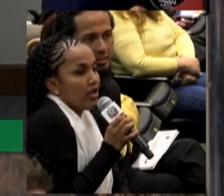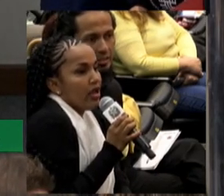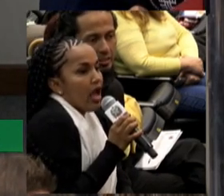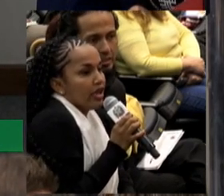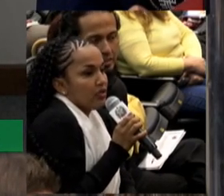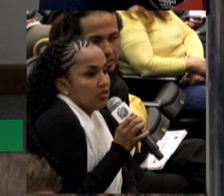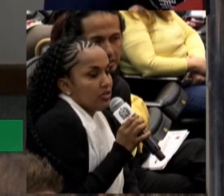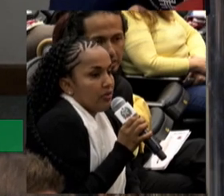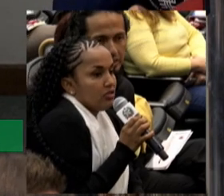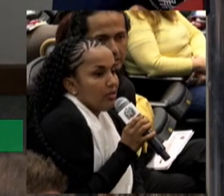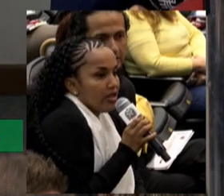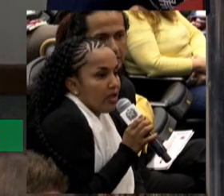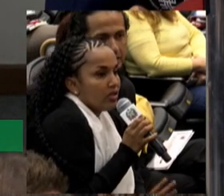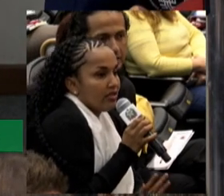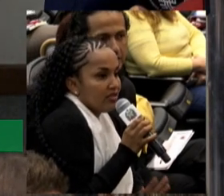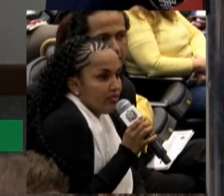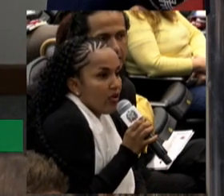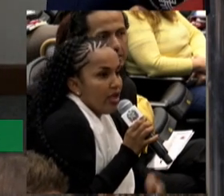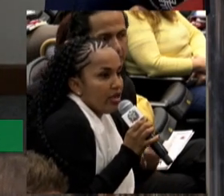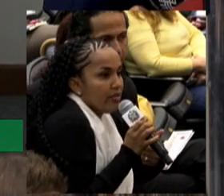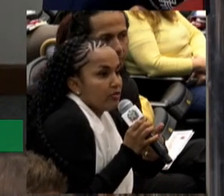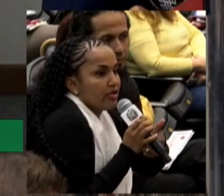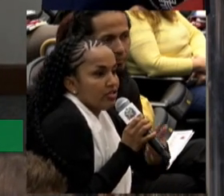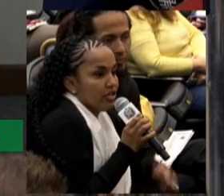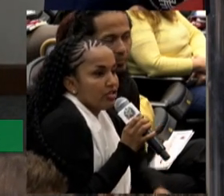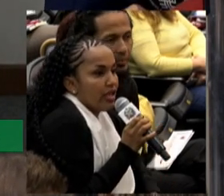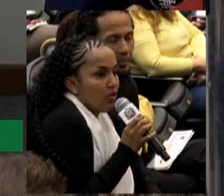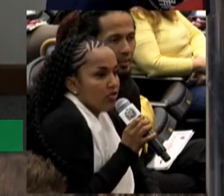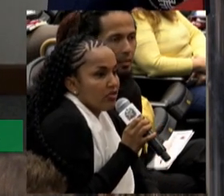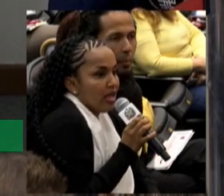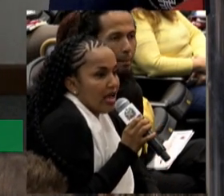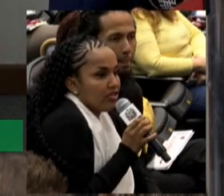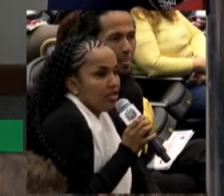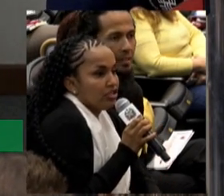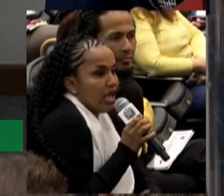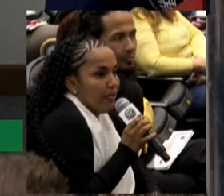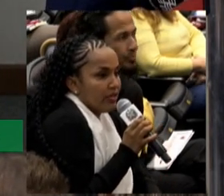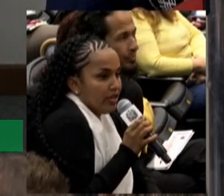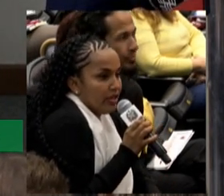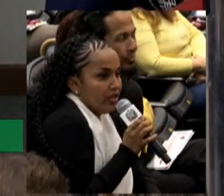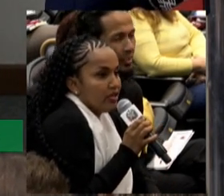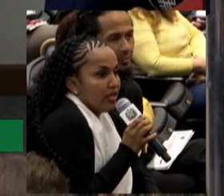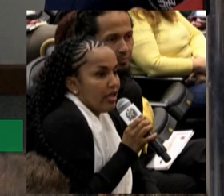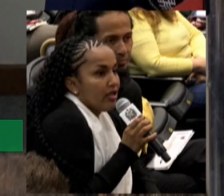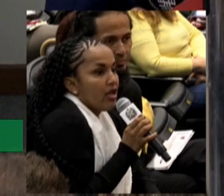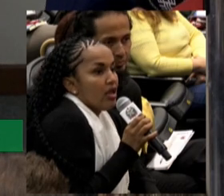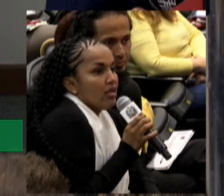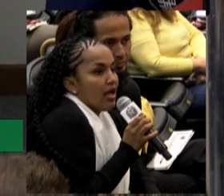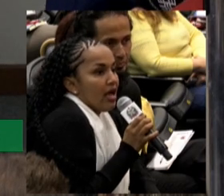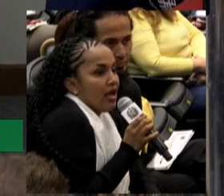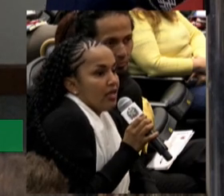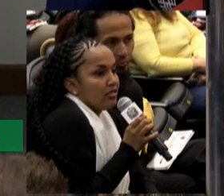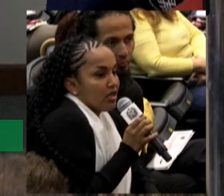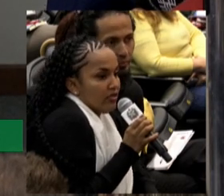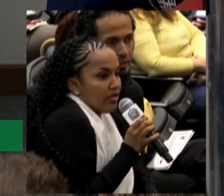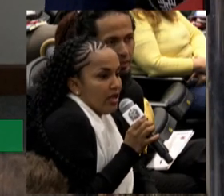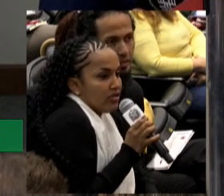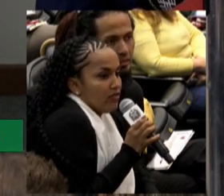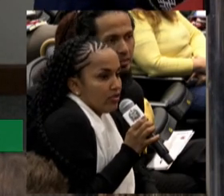porque a questão do material está acessível em Libras, porque a gente tem curiosidade, a gente quer aprender, né? lá